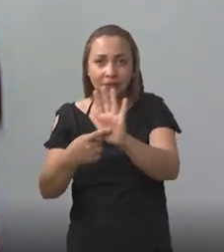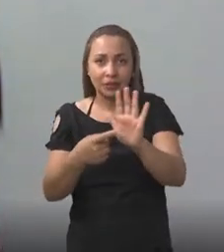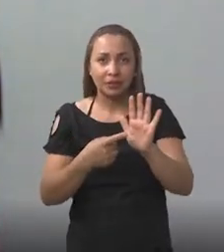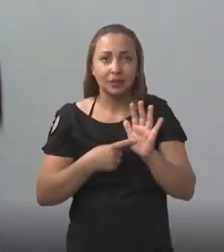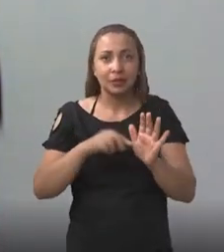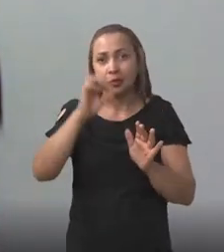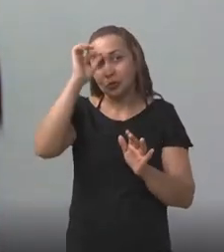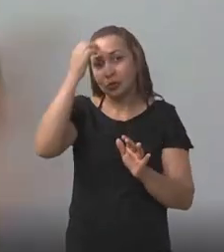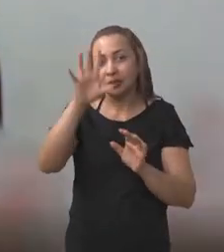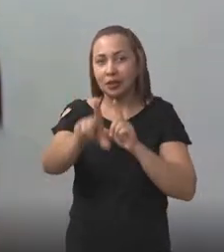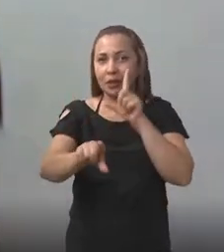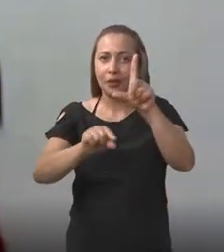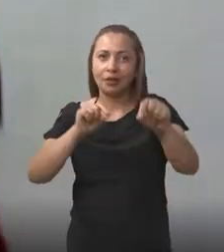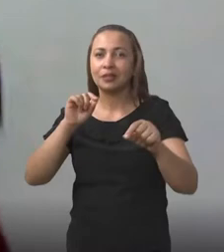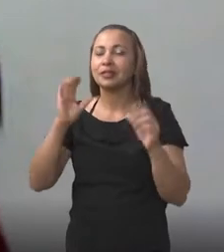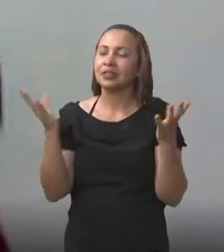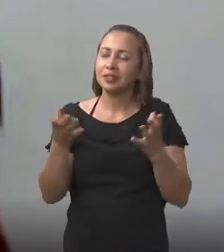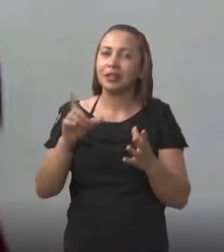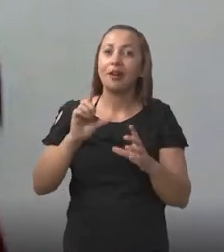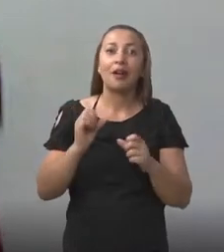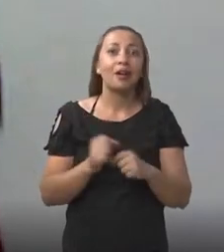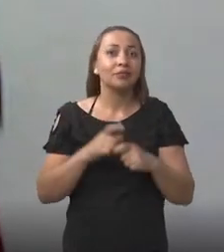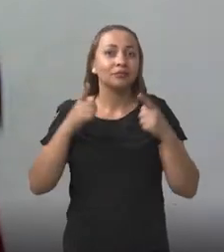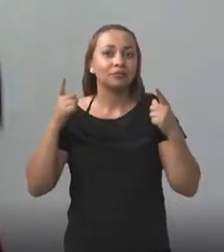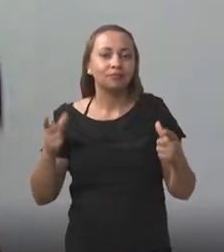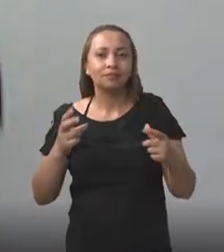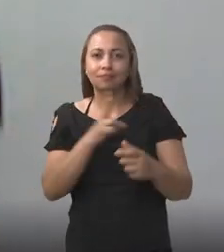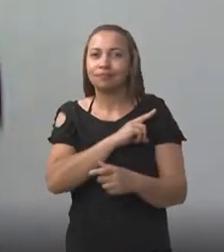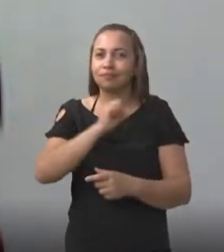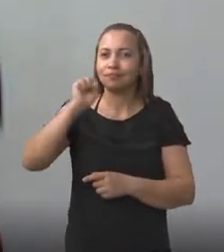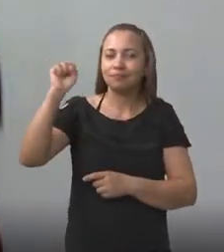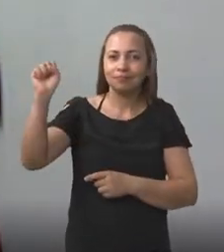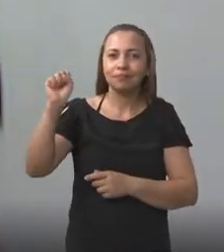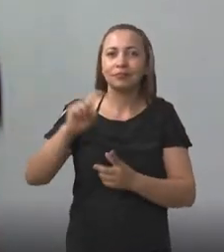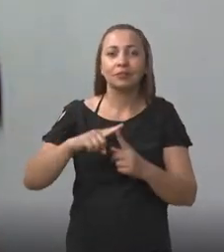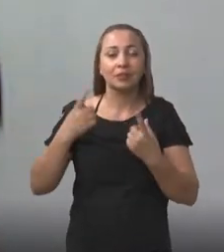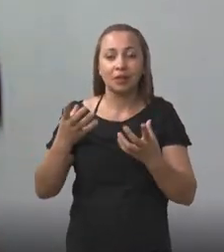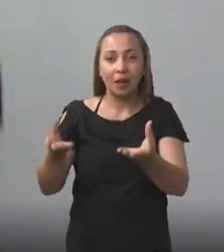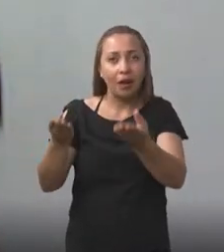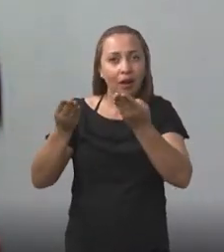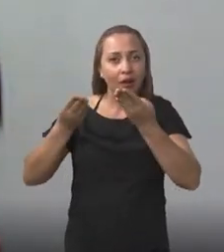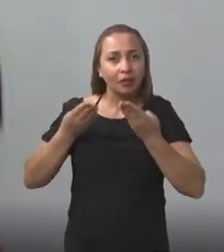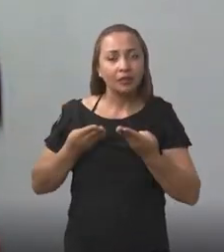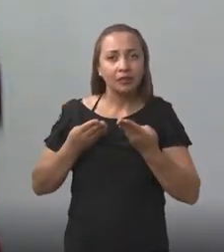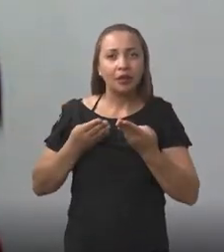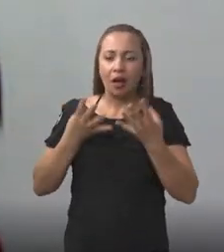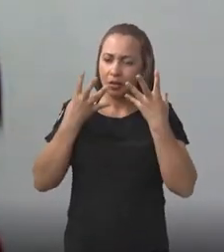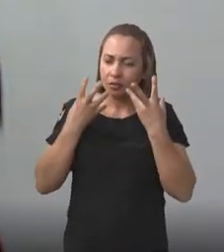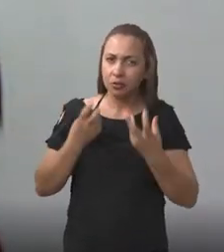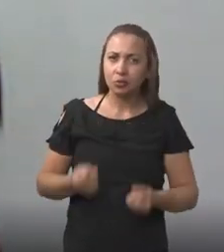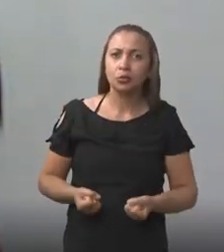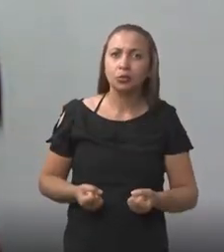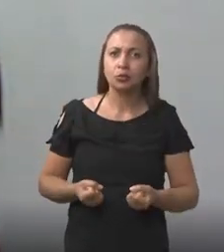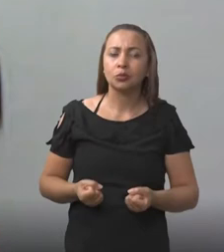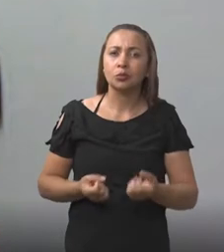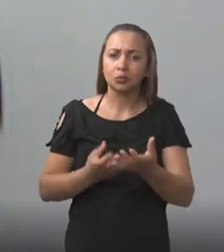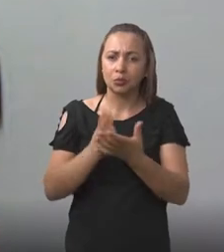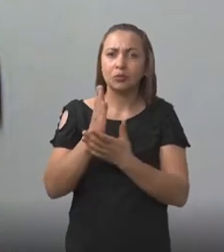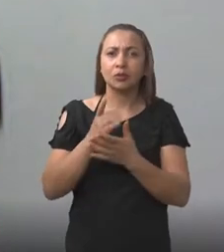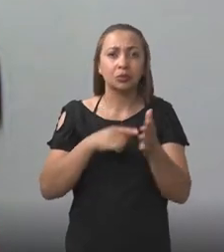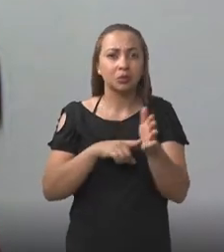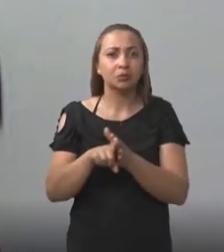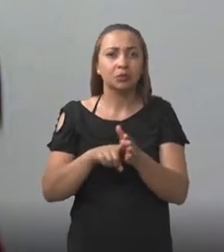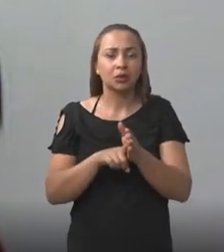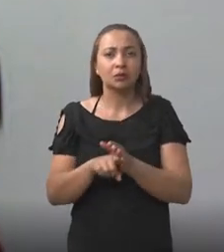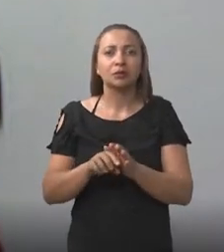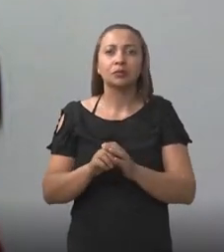trabalhos. Então, só de ser selecionado já seria uma grande vitória. E aí eu recebi, né, a confirmação que tinha